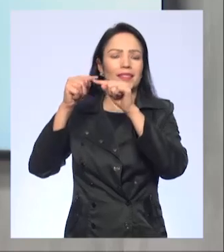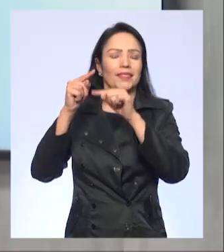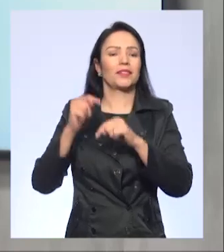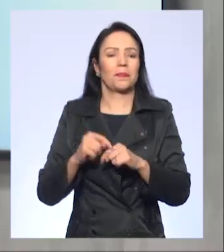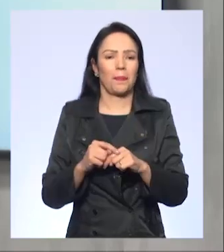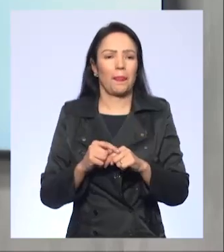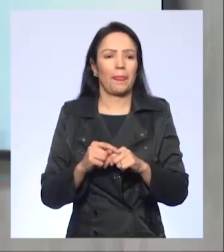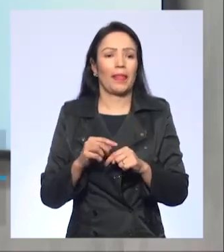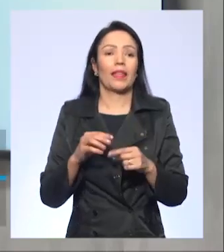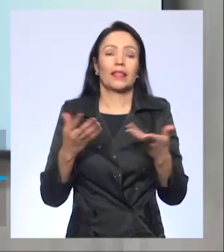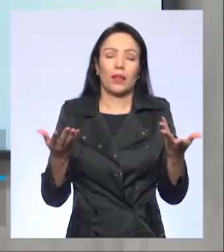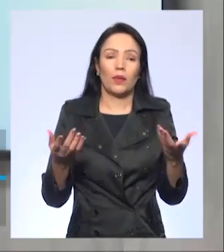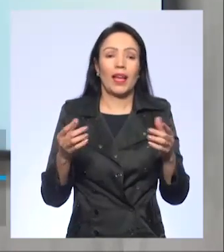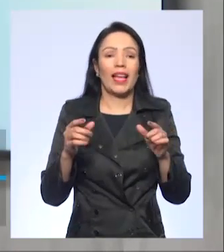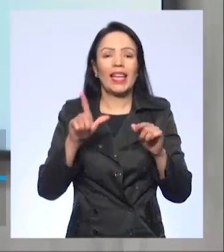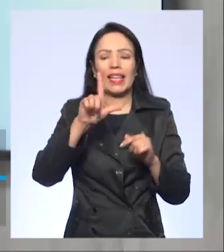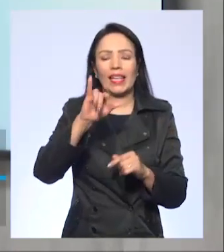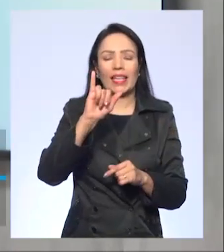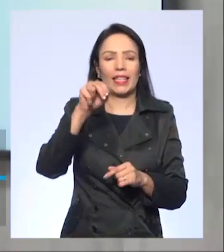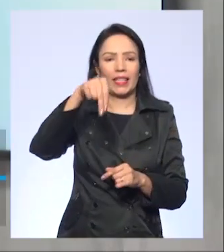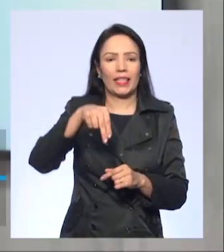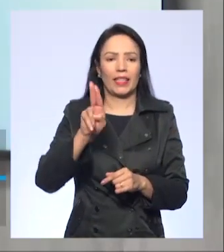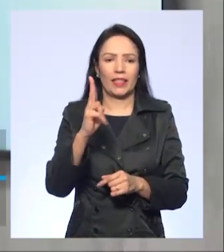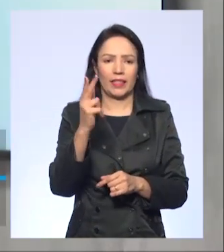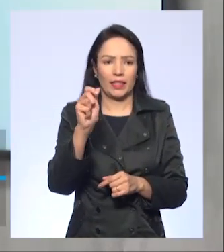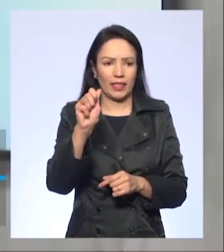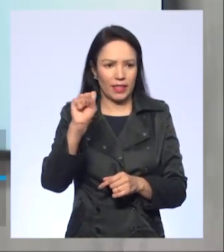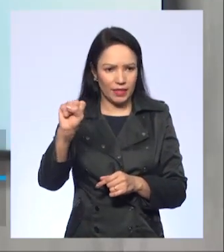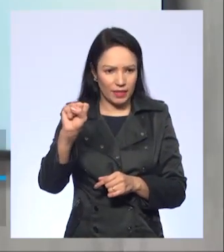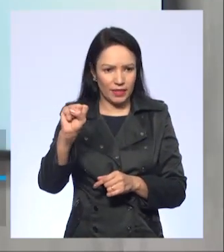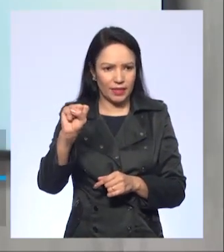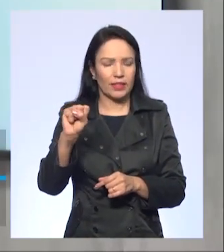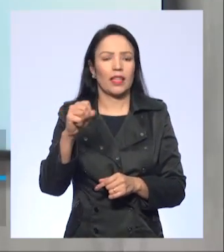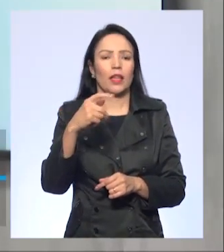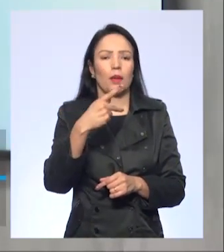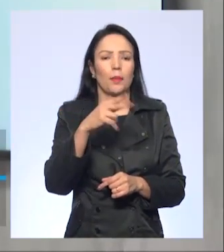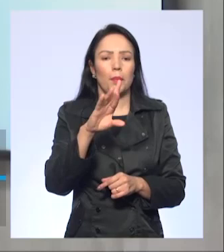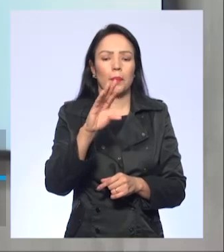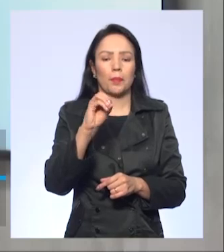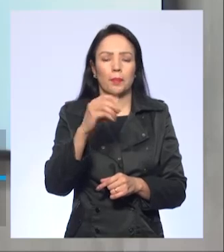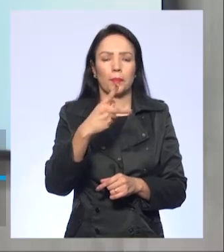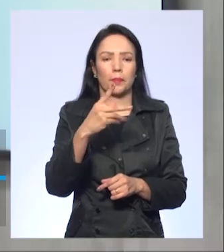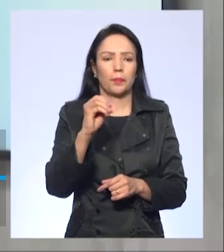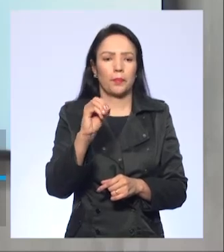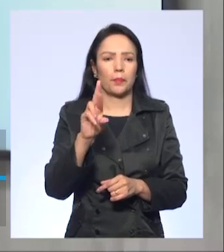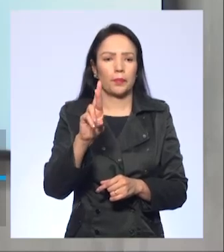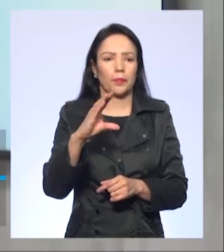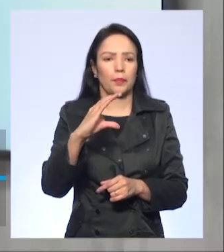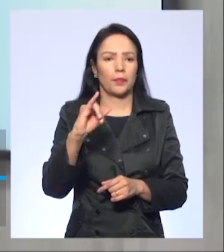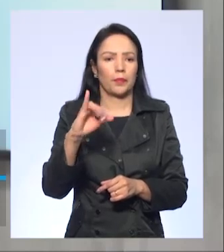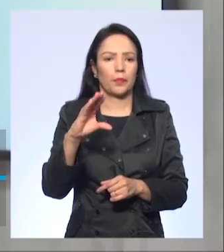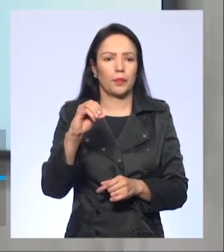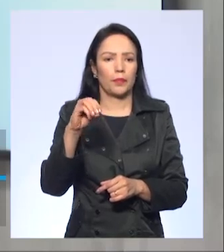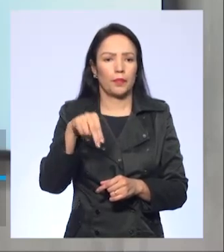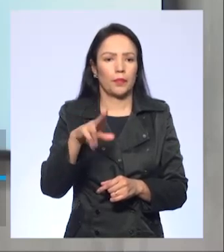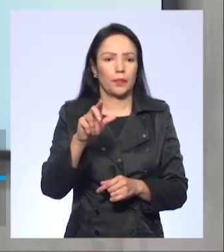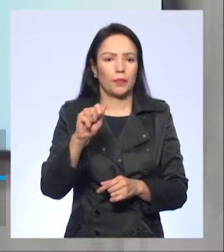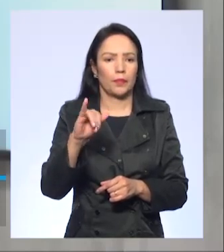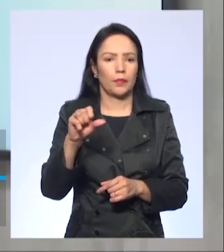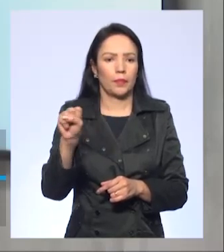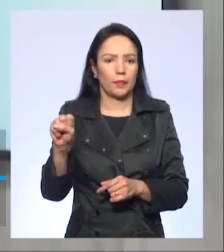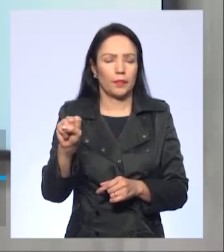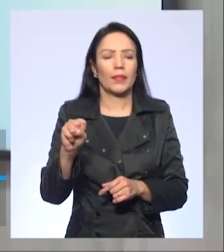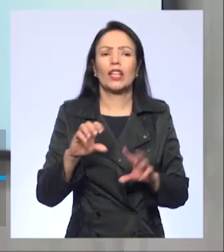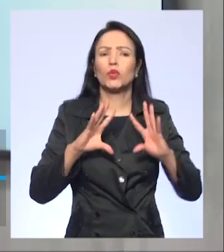teorema das linhas proporcionais. A proporção que existe numa linha chamada transversal coexiste para